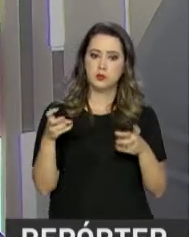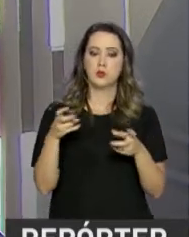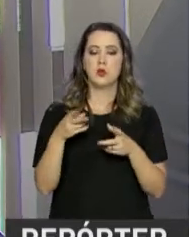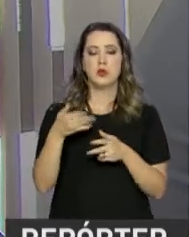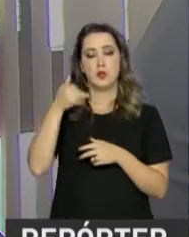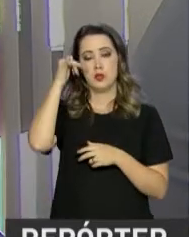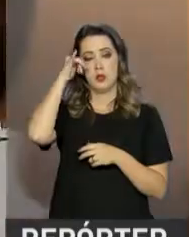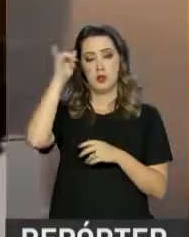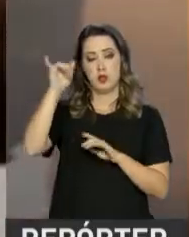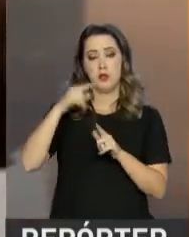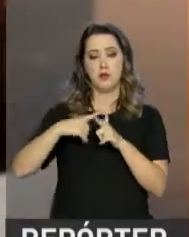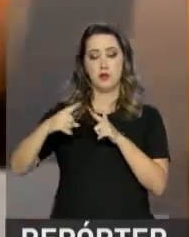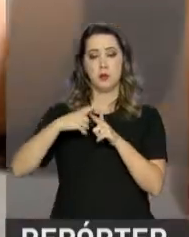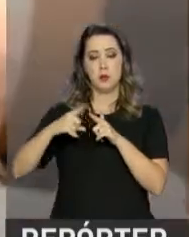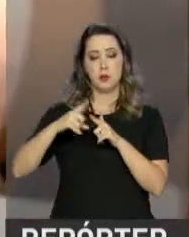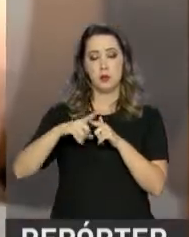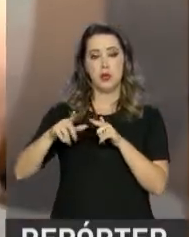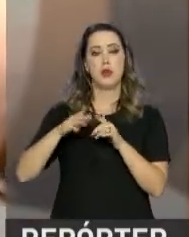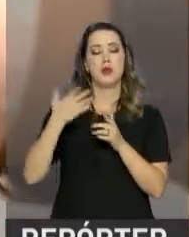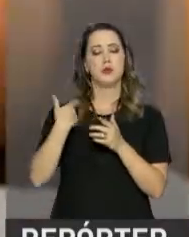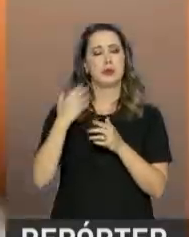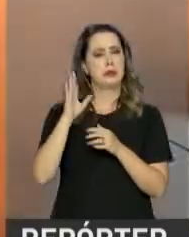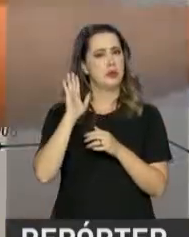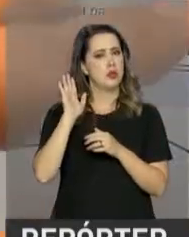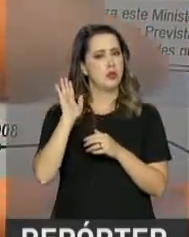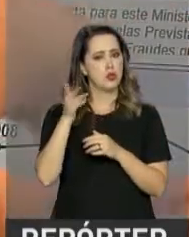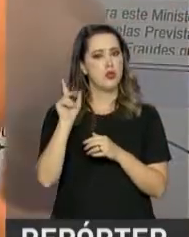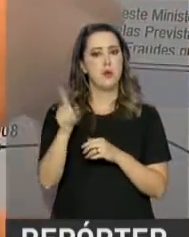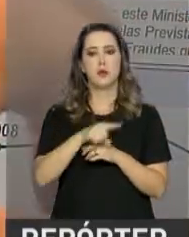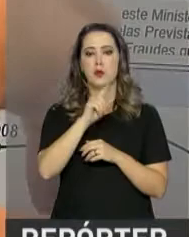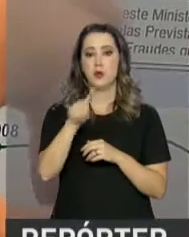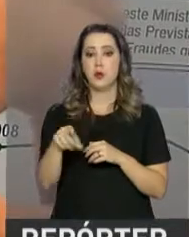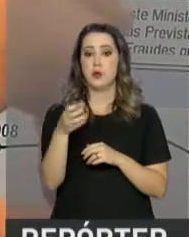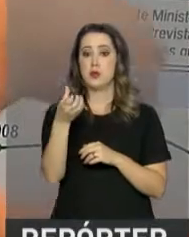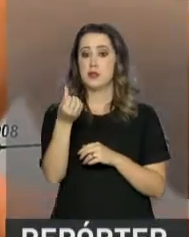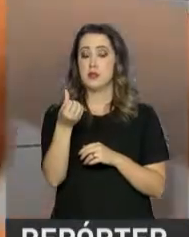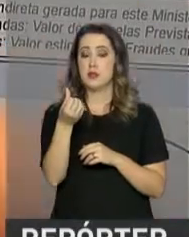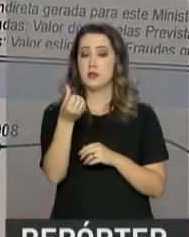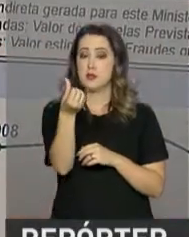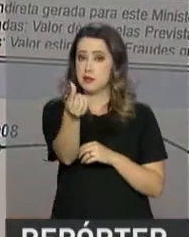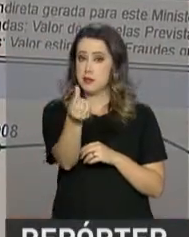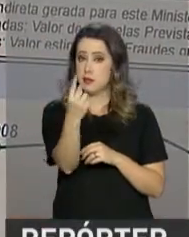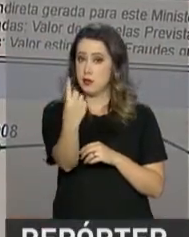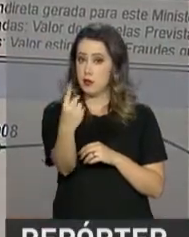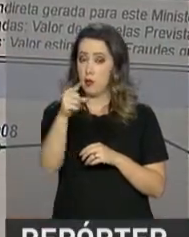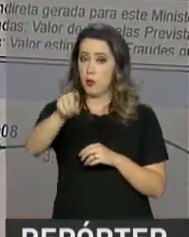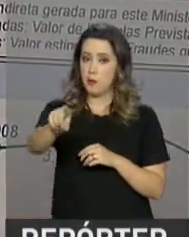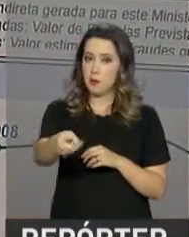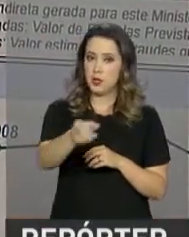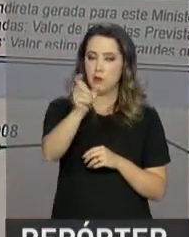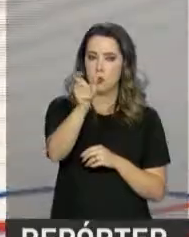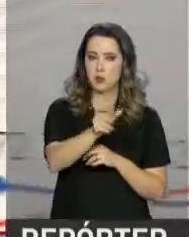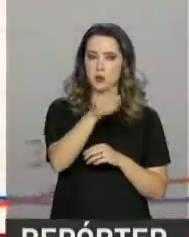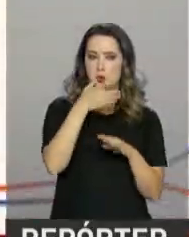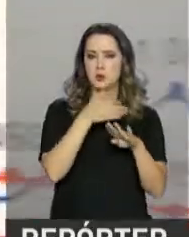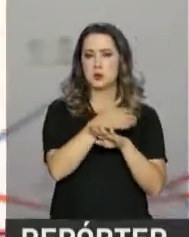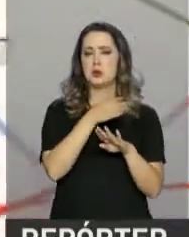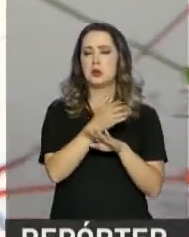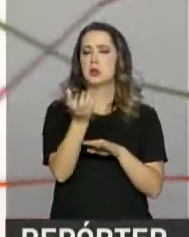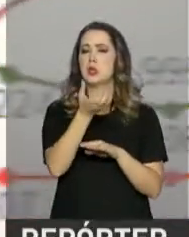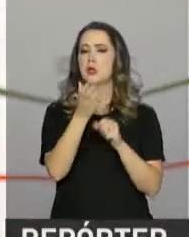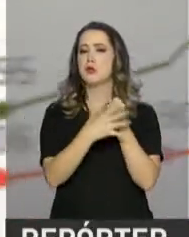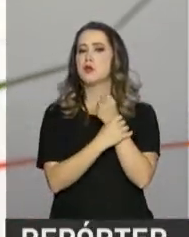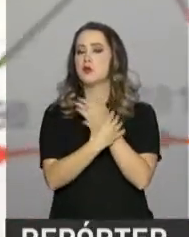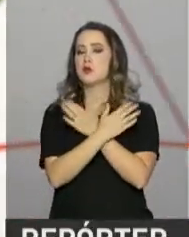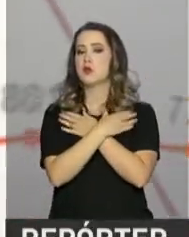ministério do trabalho já bloqueou mais de 61 mil requerimentos com pedidos de seguro desemprego e isso já gerou